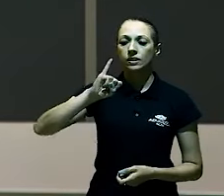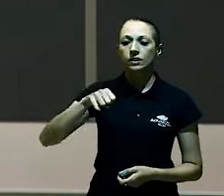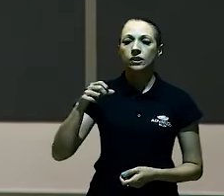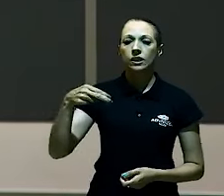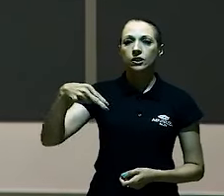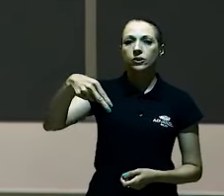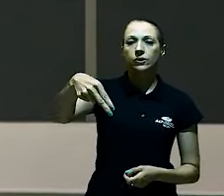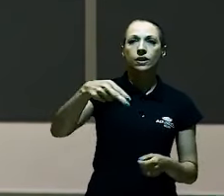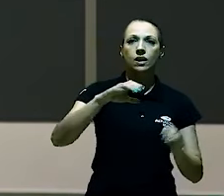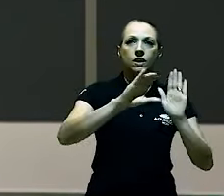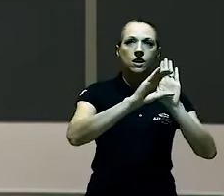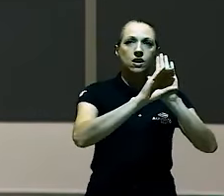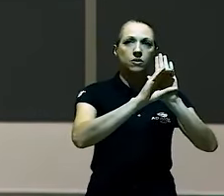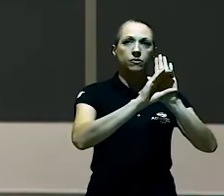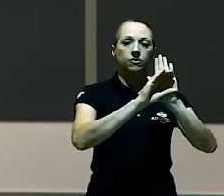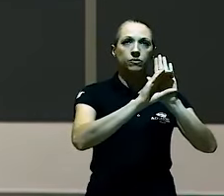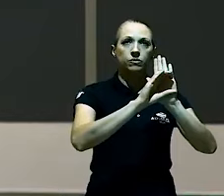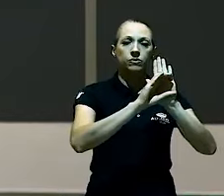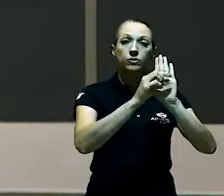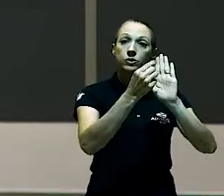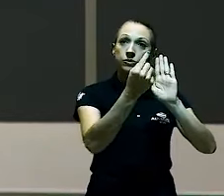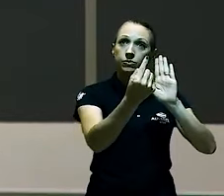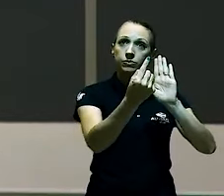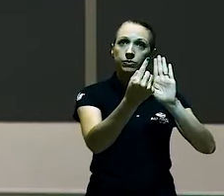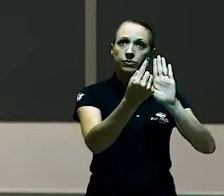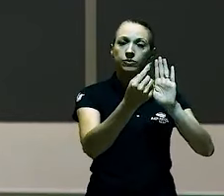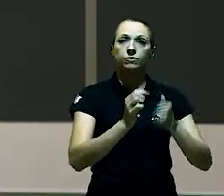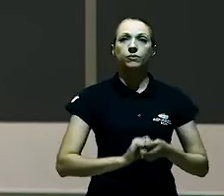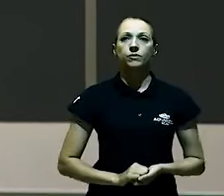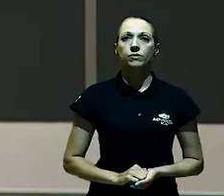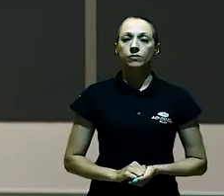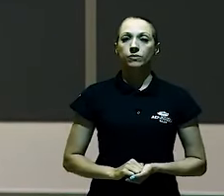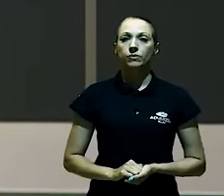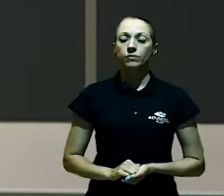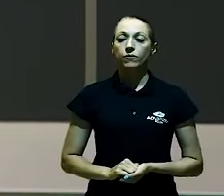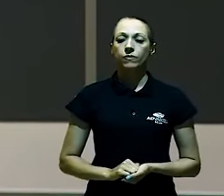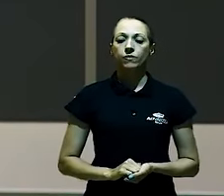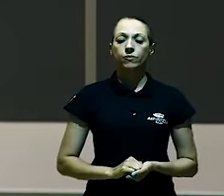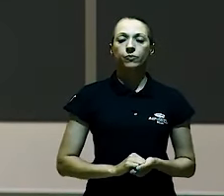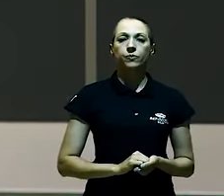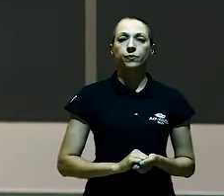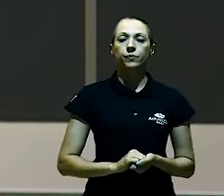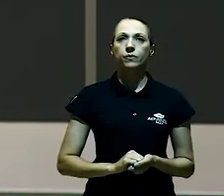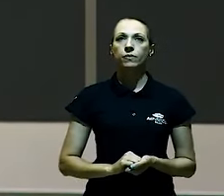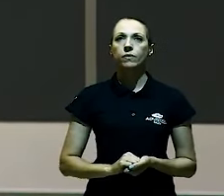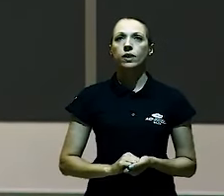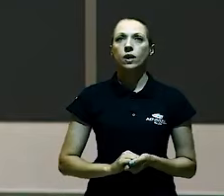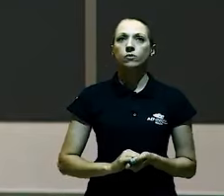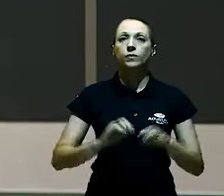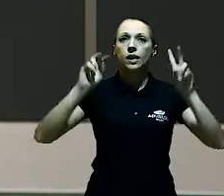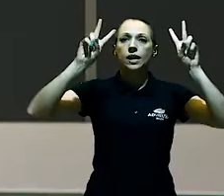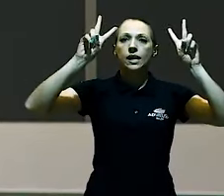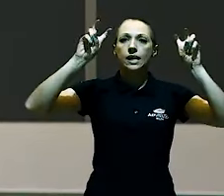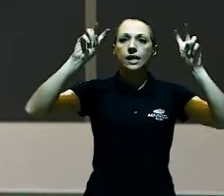mas quero andar um pouco no capítulo de número 1, trazendo para os irmãos uma mensagem de cunho missionário. Estamos em